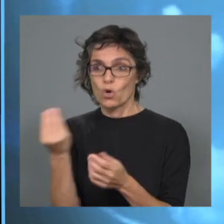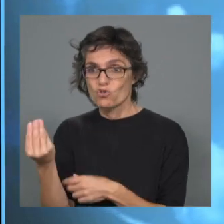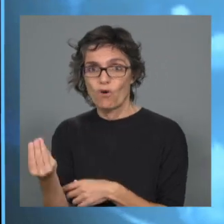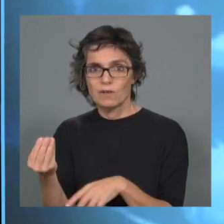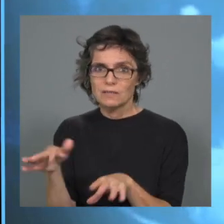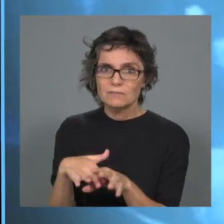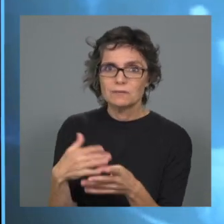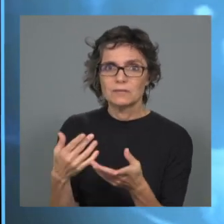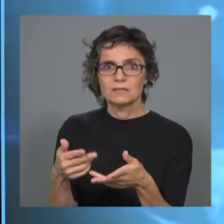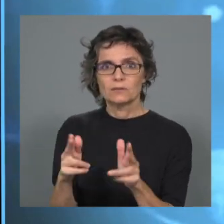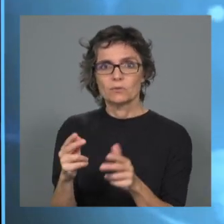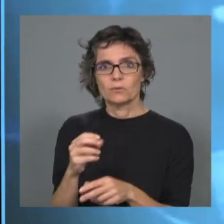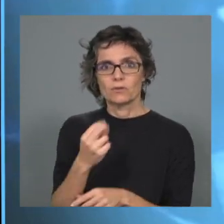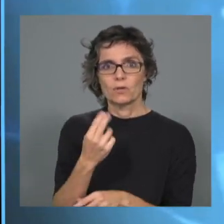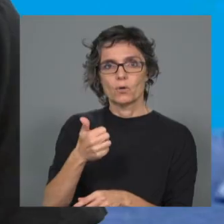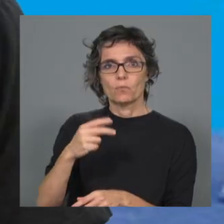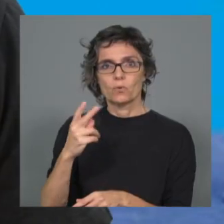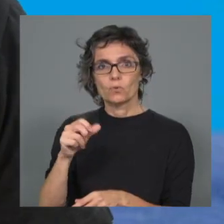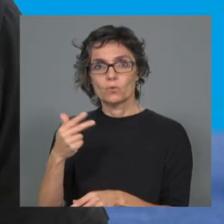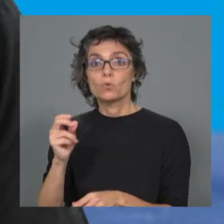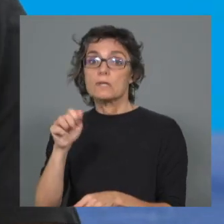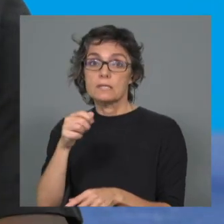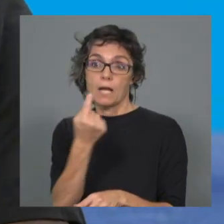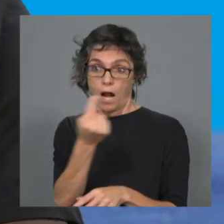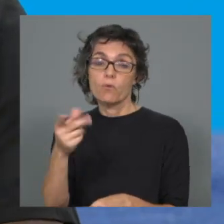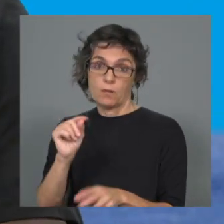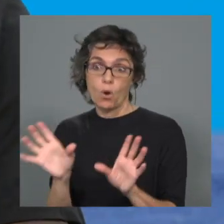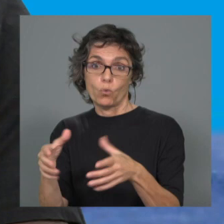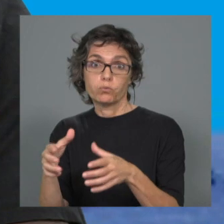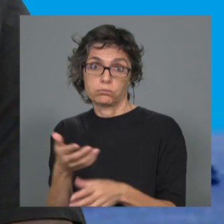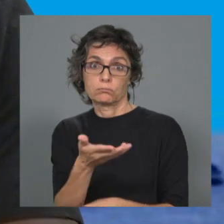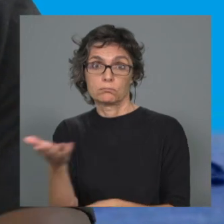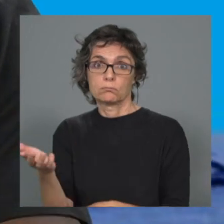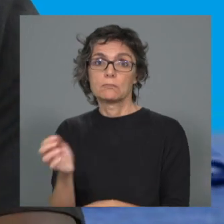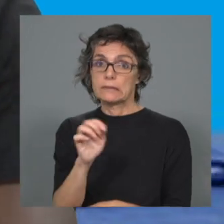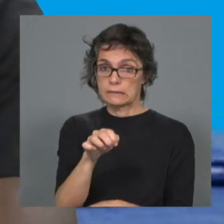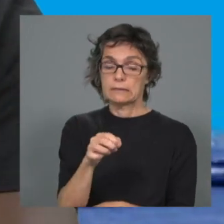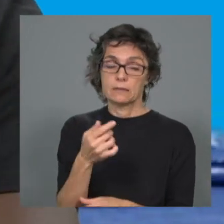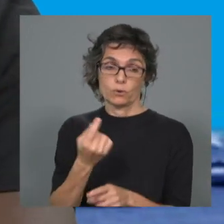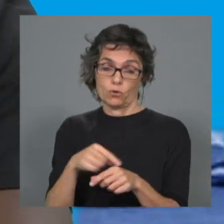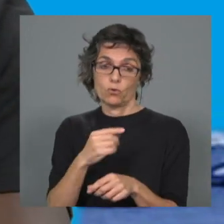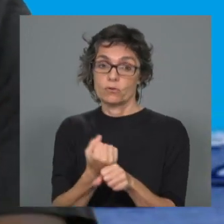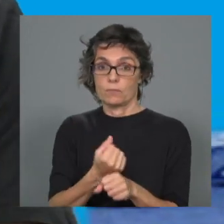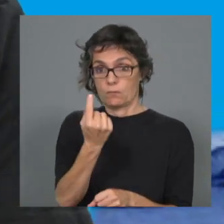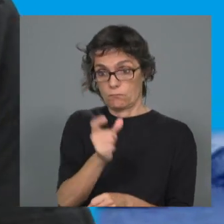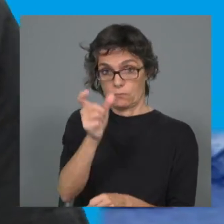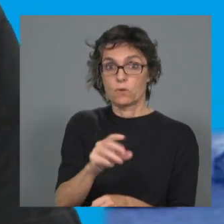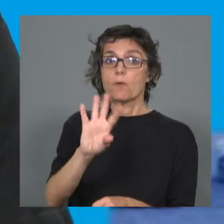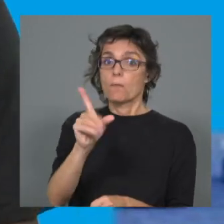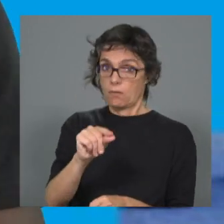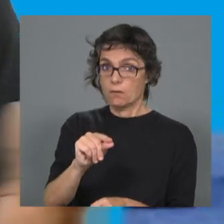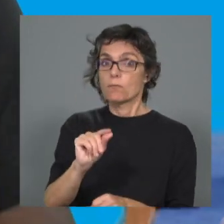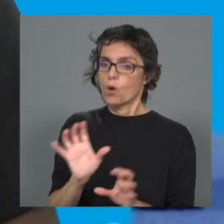esta metodologia Ubuntu. E a cada grupo também, porque no fundo trabalhamos com a pessoa ou a pessoa, mas também